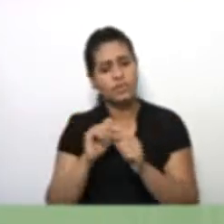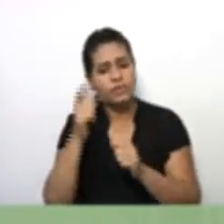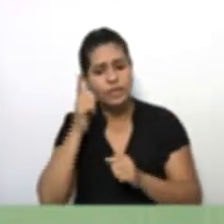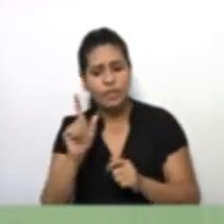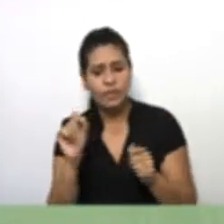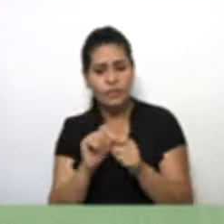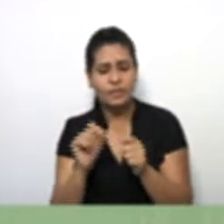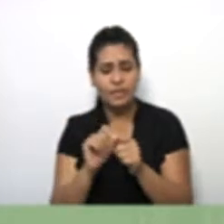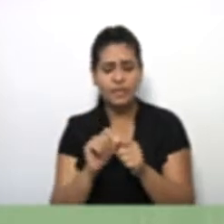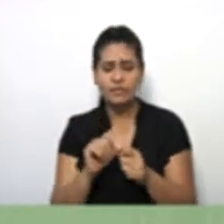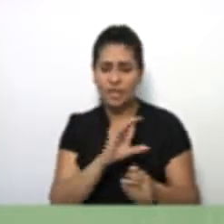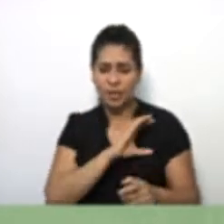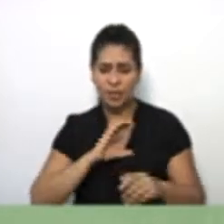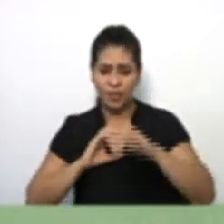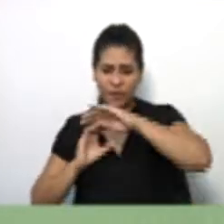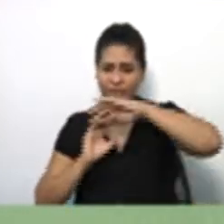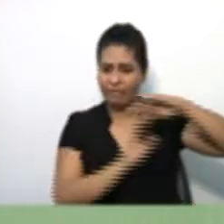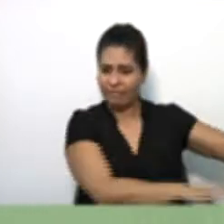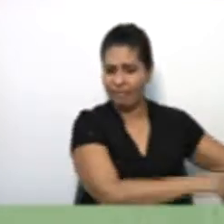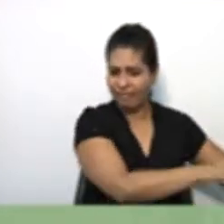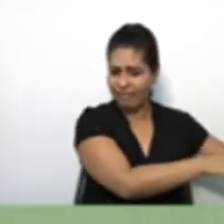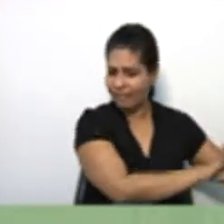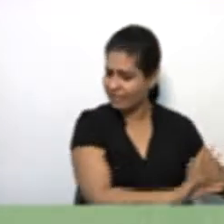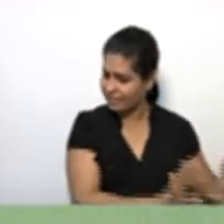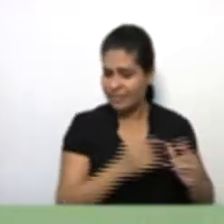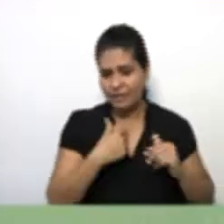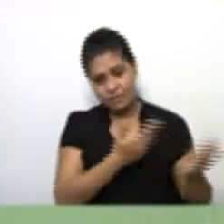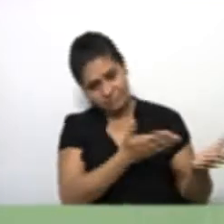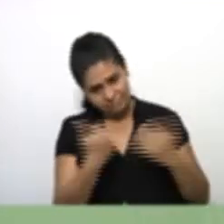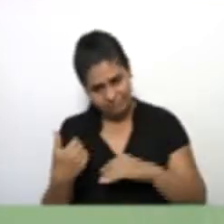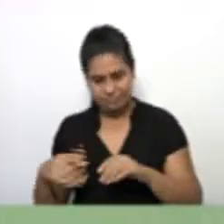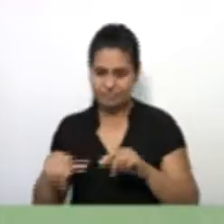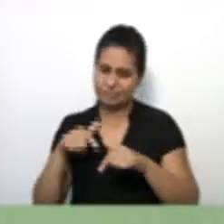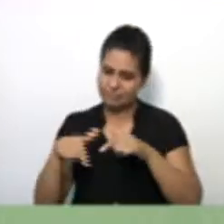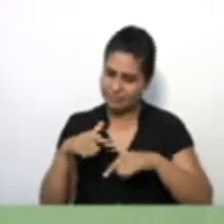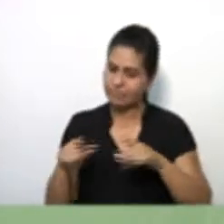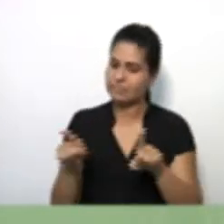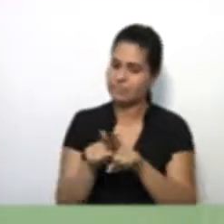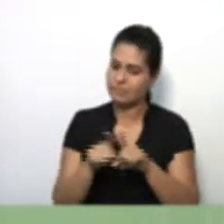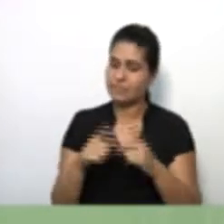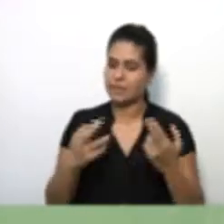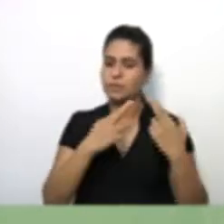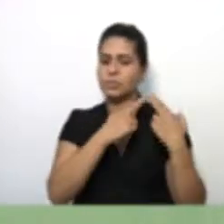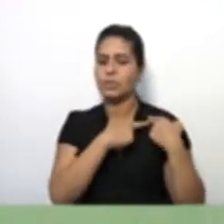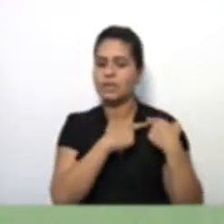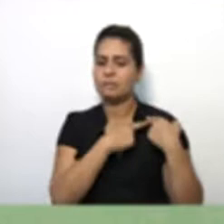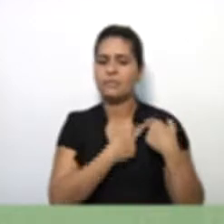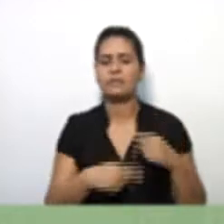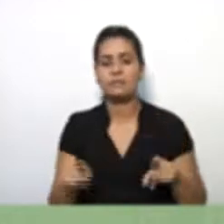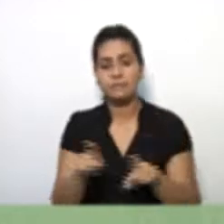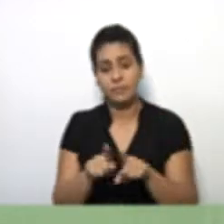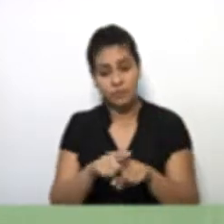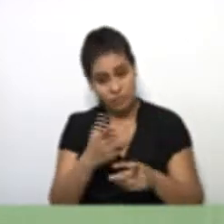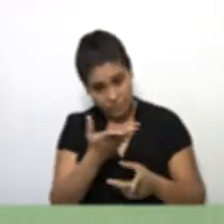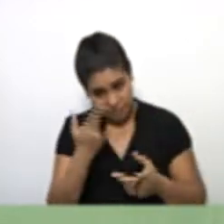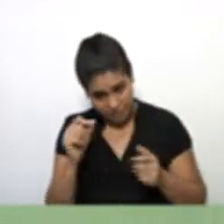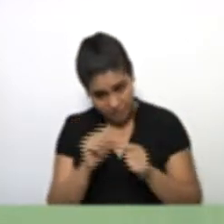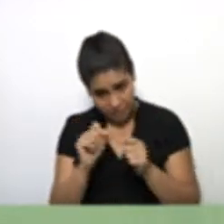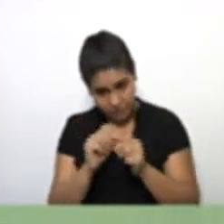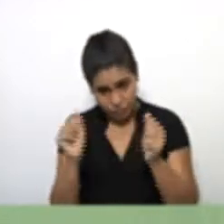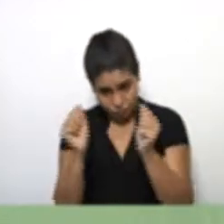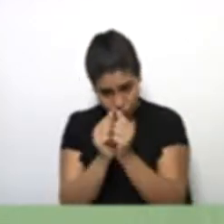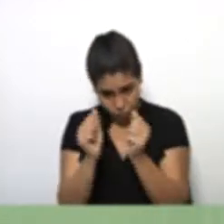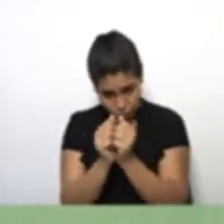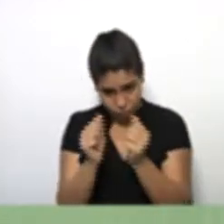Não vai deixar seu cunhado ficar só olhando você trabalhar, não. Ele também tem o quê, ó? Deveres. Se ele quer participar aqui, ó,